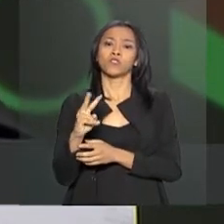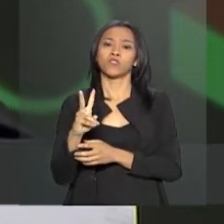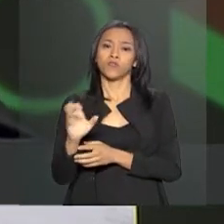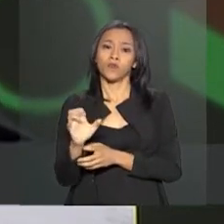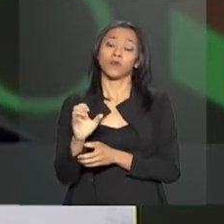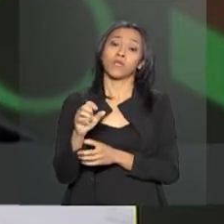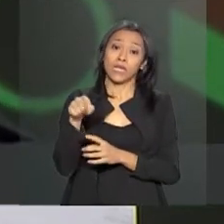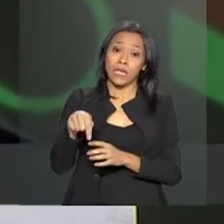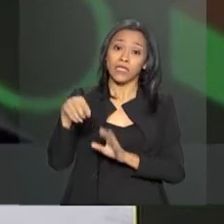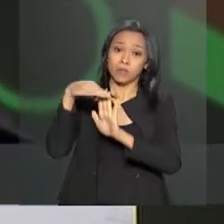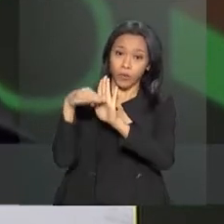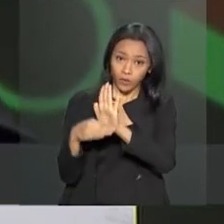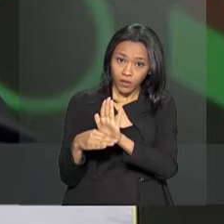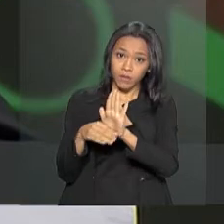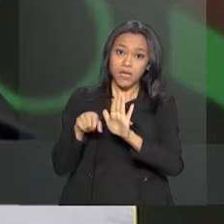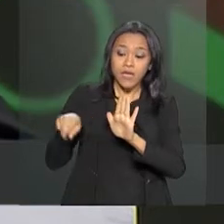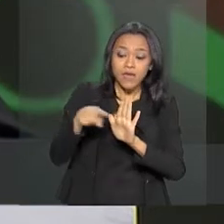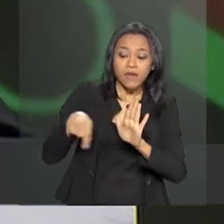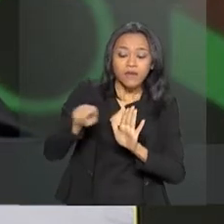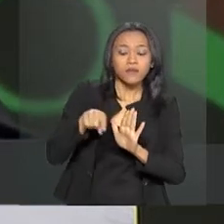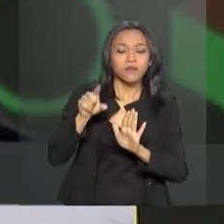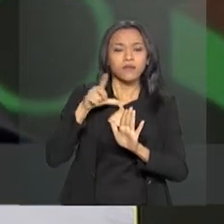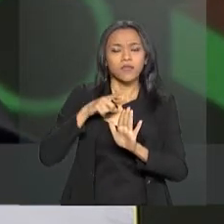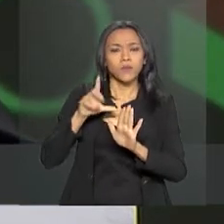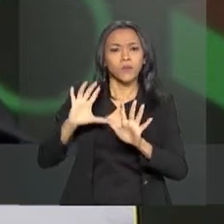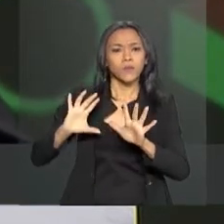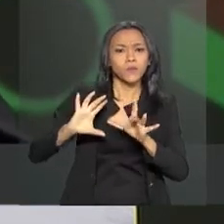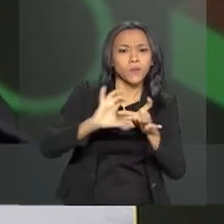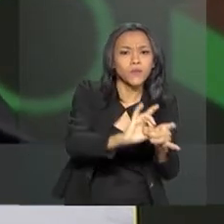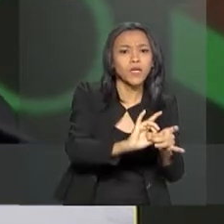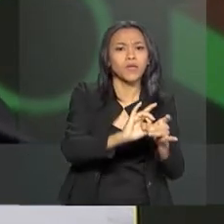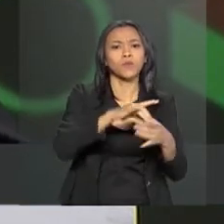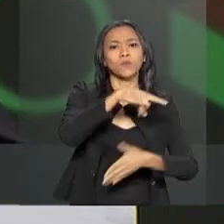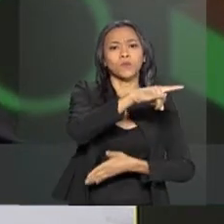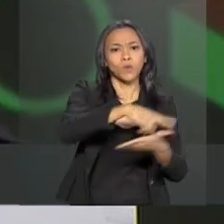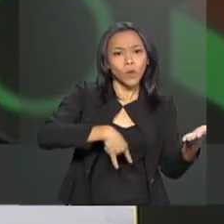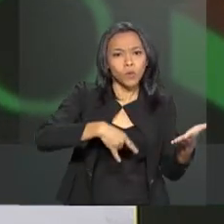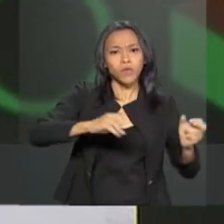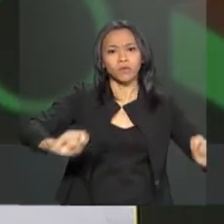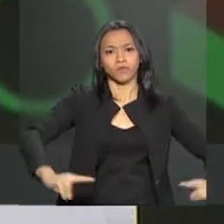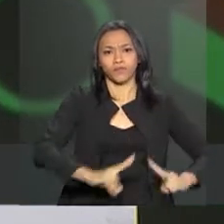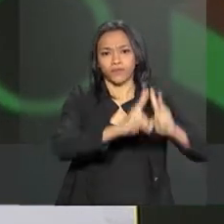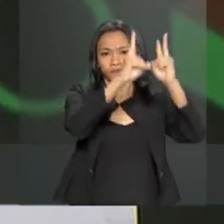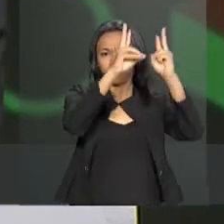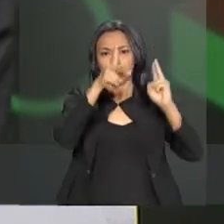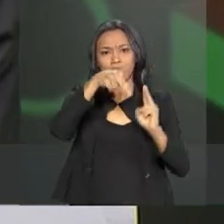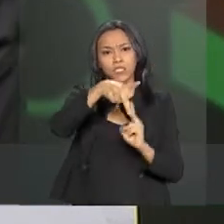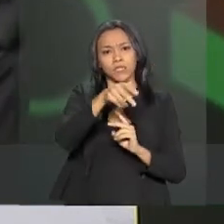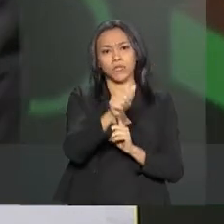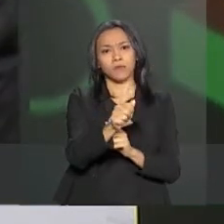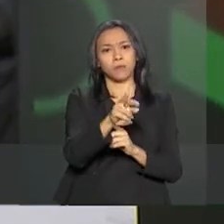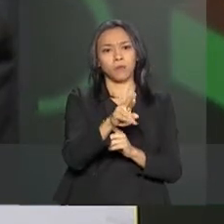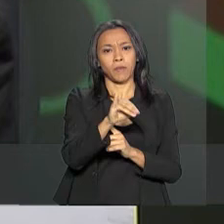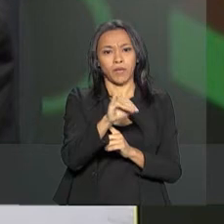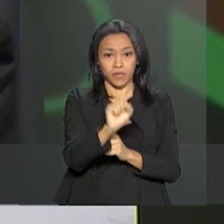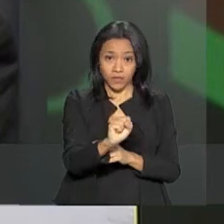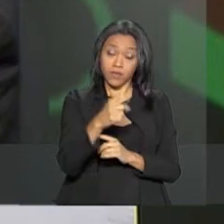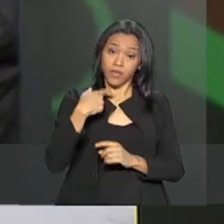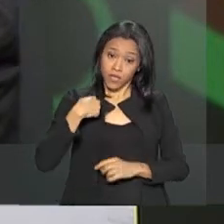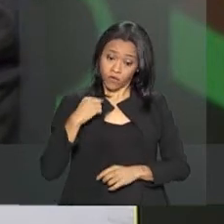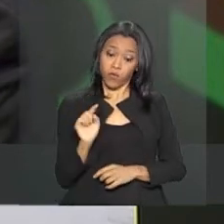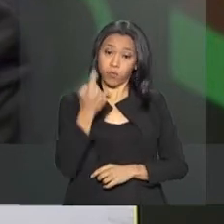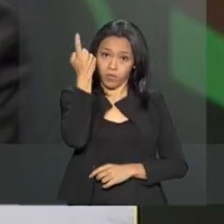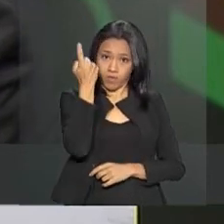muito conectado com o Acordo de Paris, que eu fui um dos primeiros até a depositar